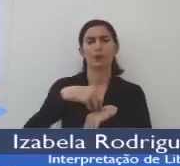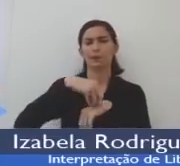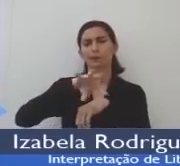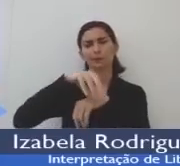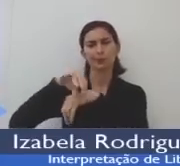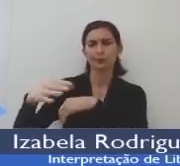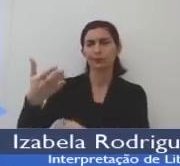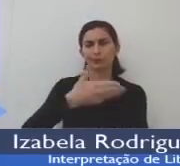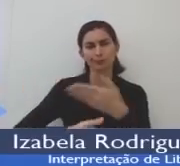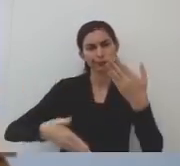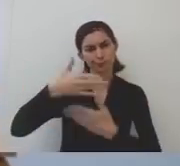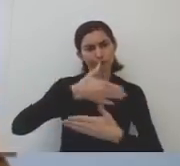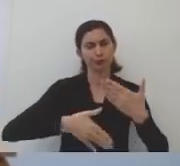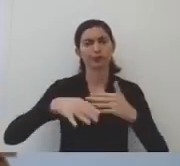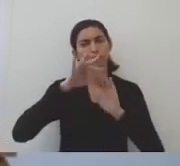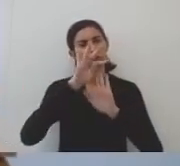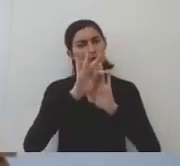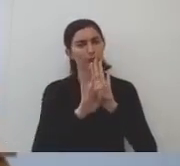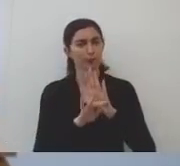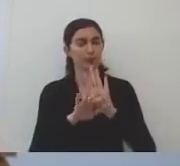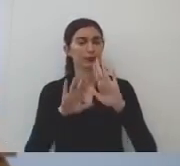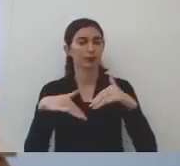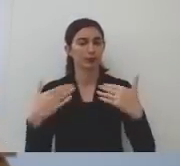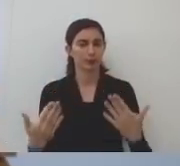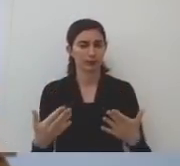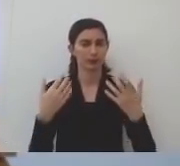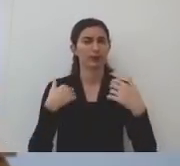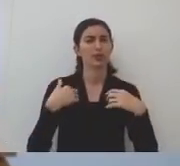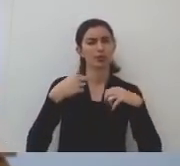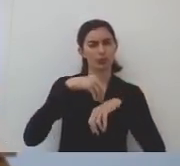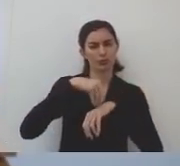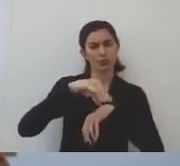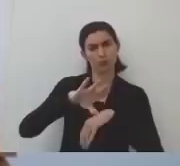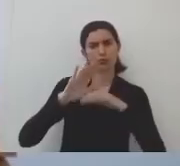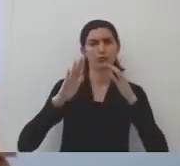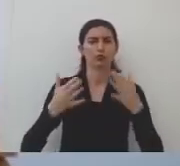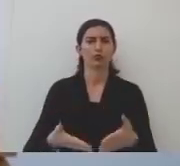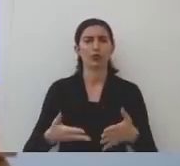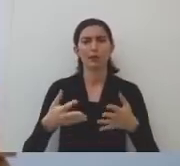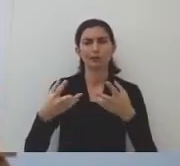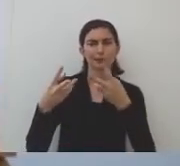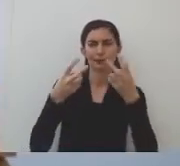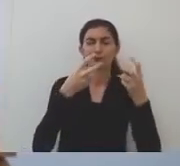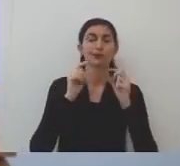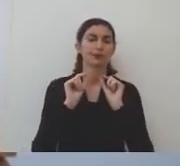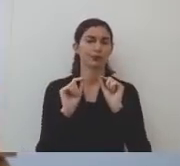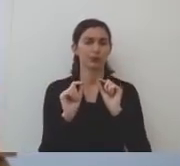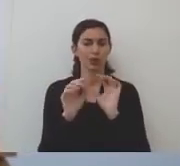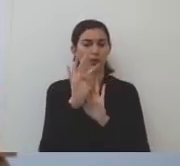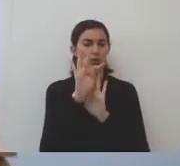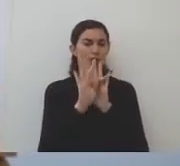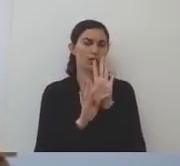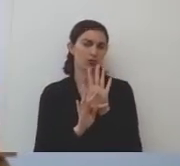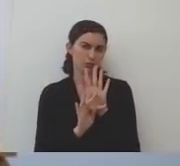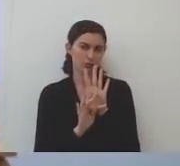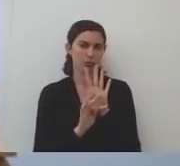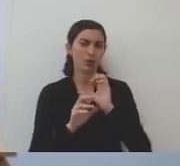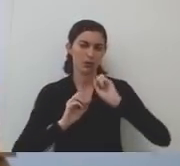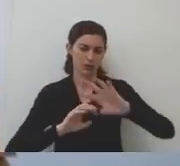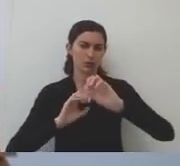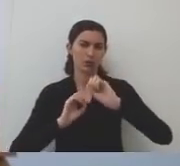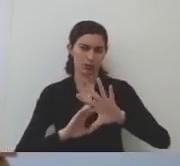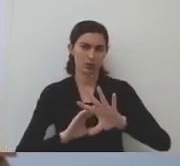mais interatividade aos textos. Então, de antemão, a gente já absorve que os textos para